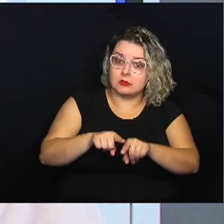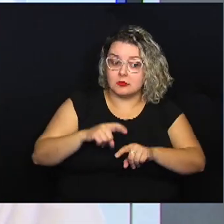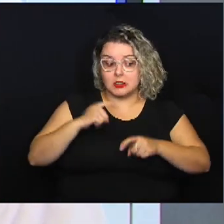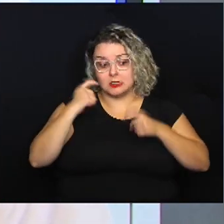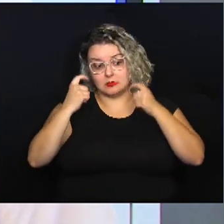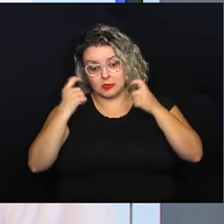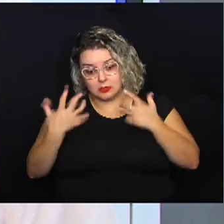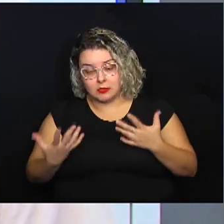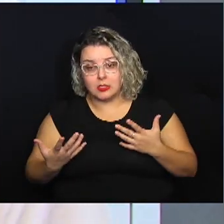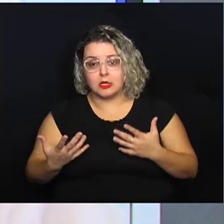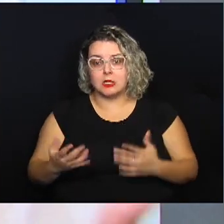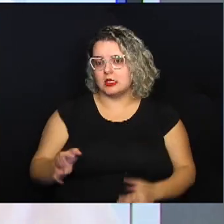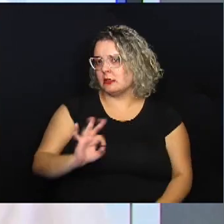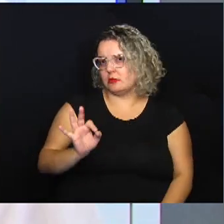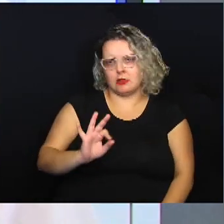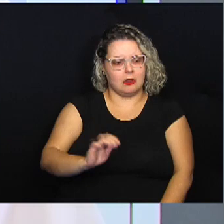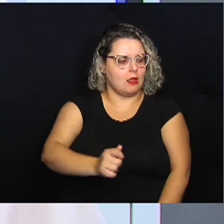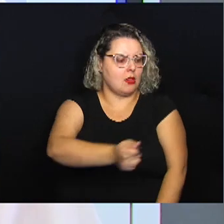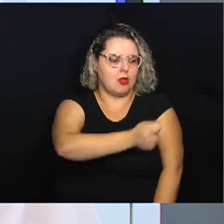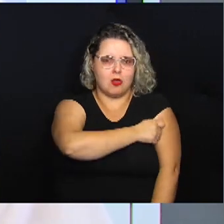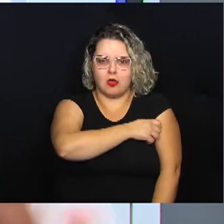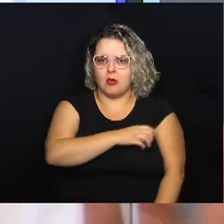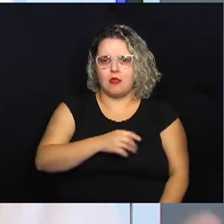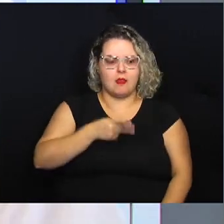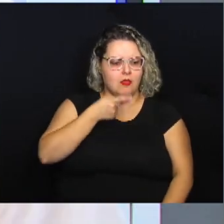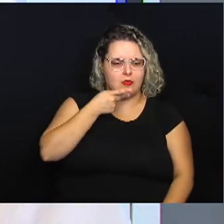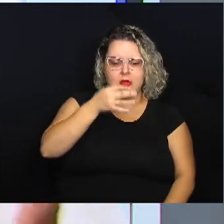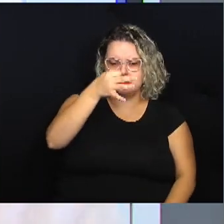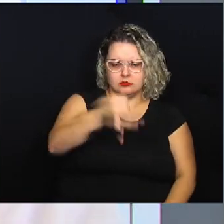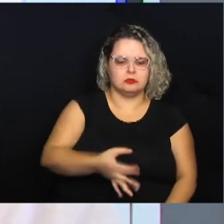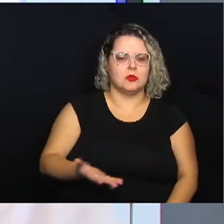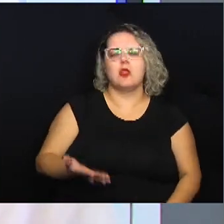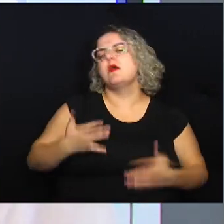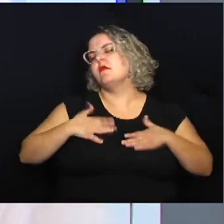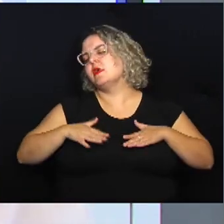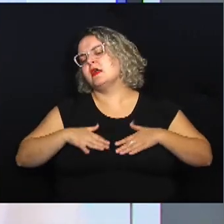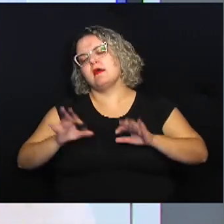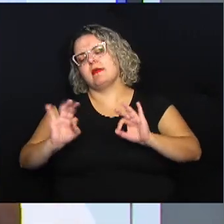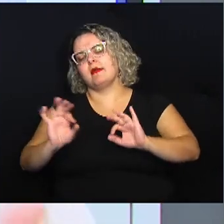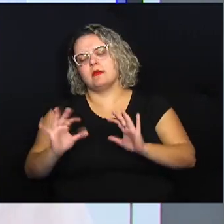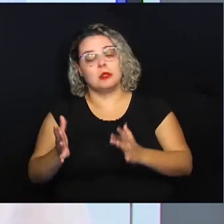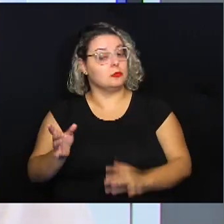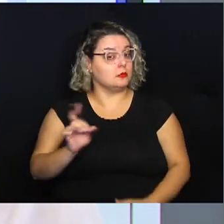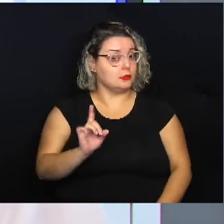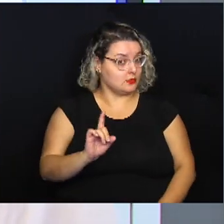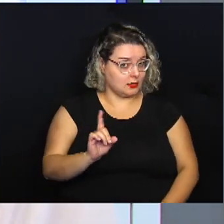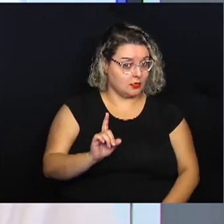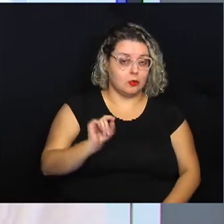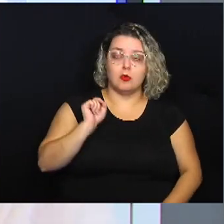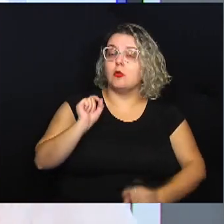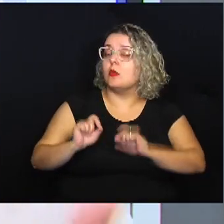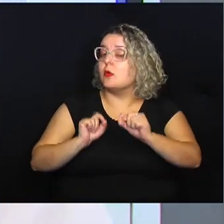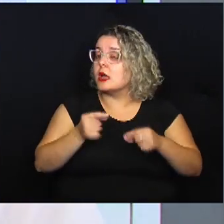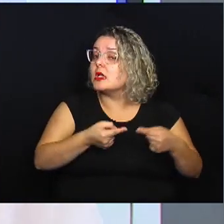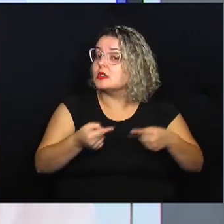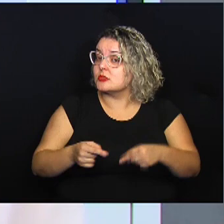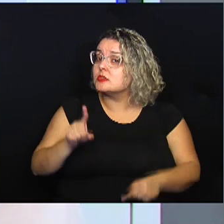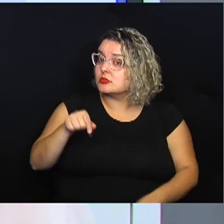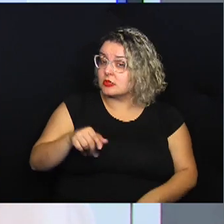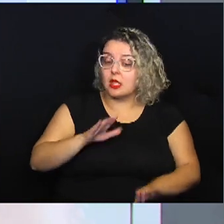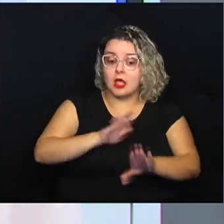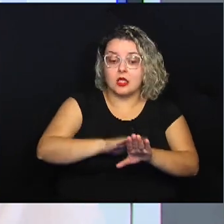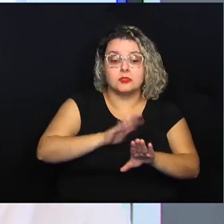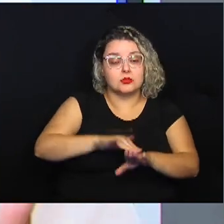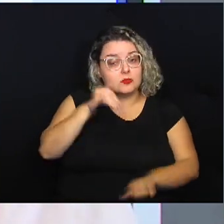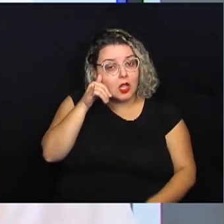sentido: nenhuma autoridade pode confirmar ou falar para as pessoas, fique tranquilo que nada vai acontecer. O que a gente estava discutindo aqui é exatamente ações